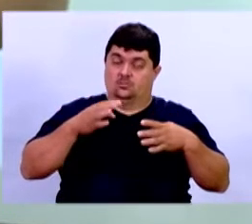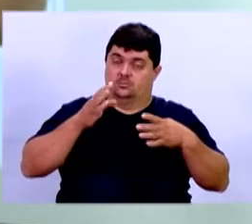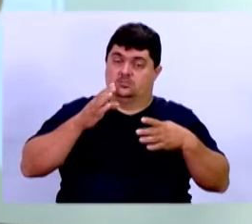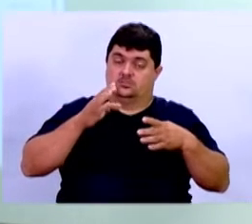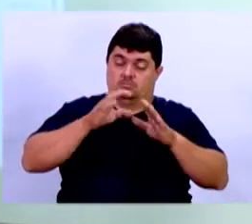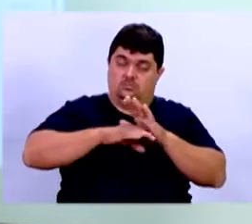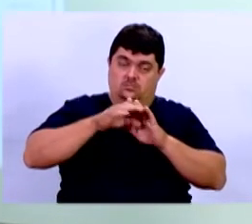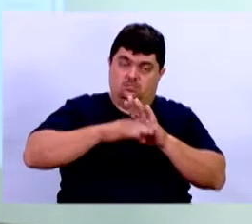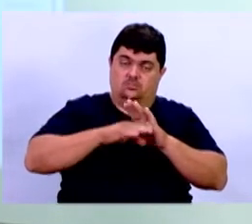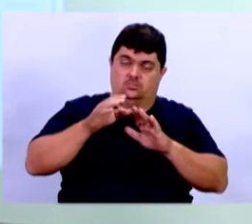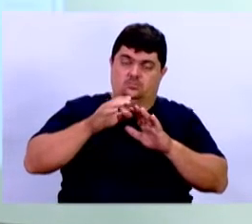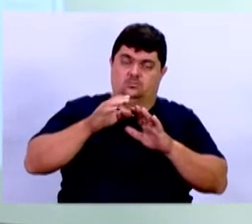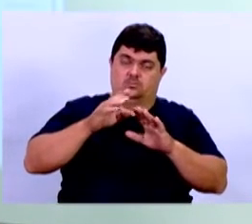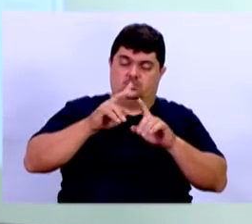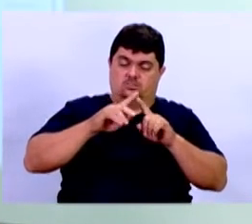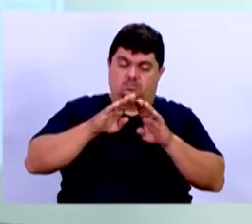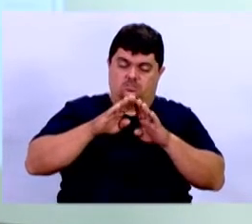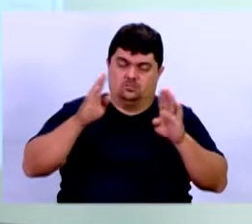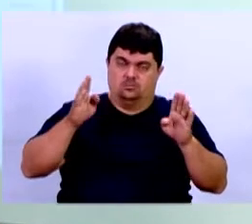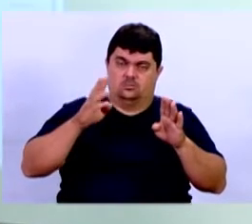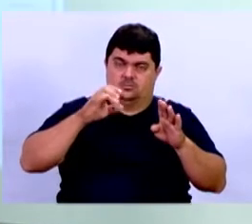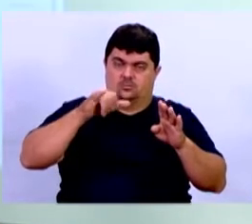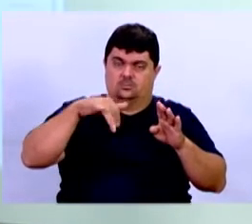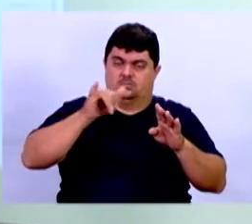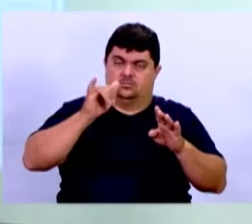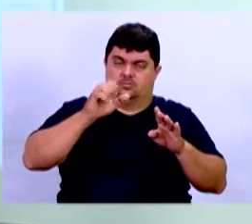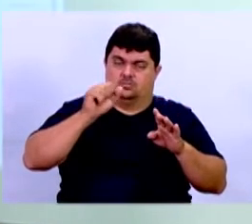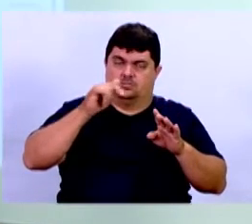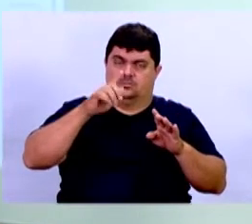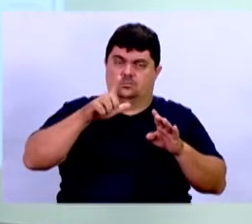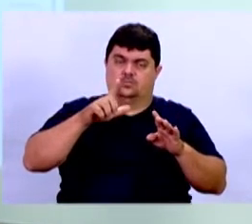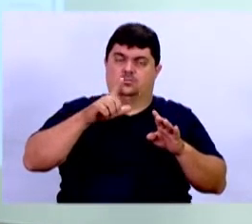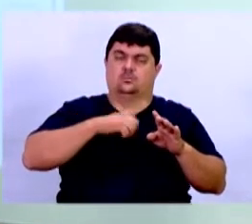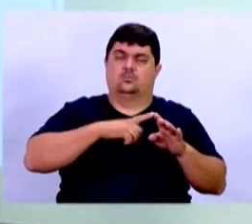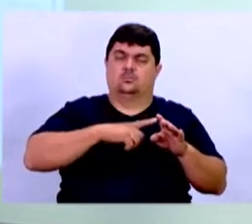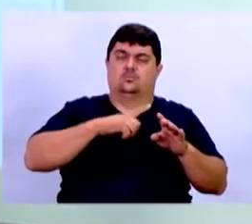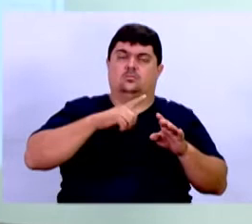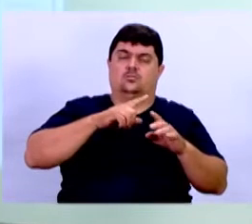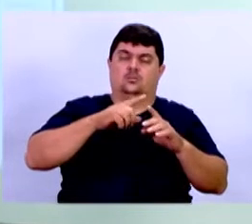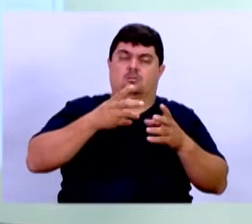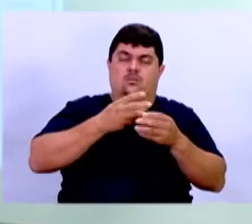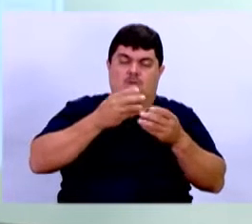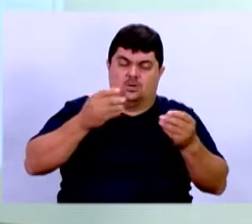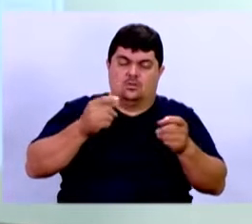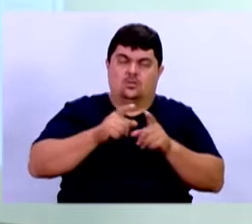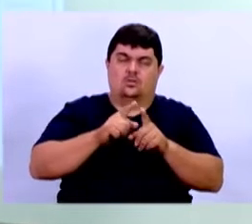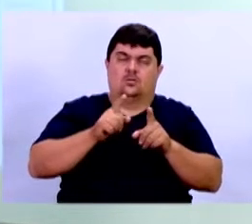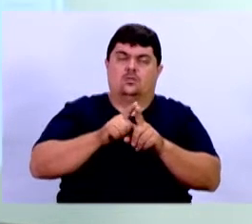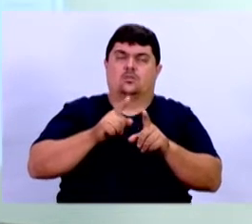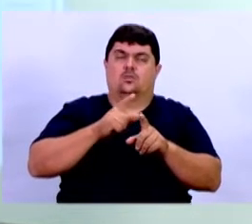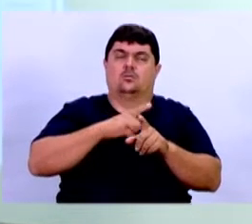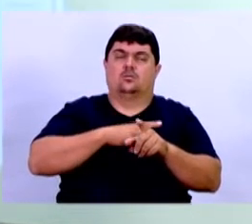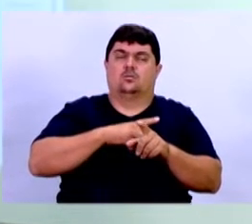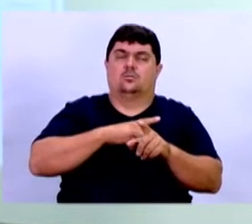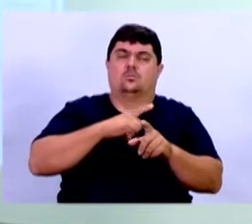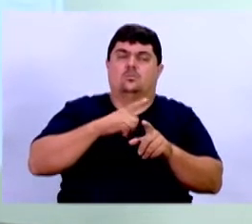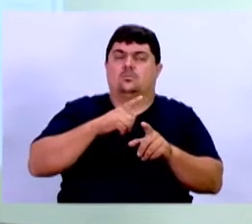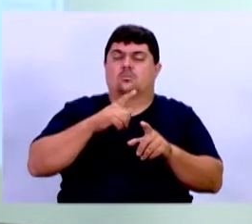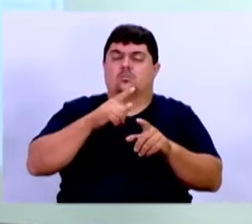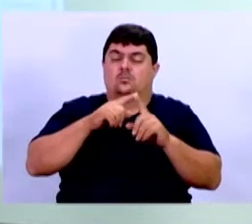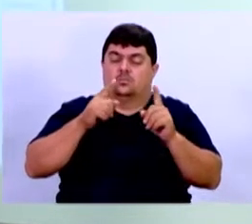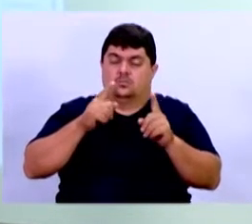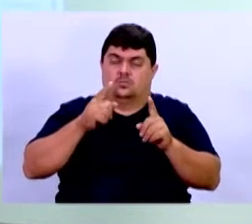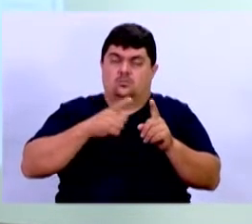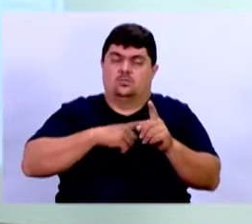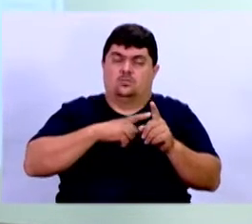que você abrir o MySQL, você já sabe, eu posso fazer isso e muito mais de acordo com a sua pesquisa. Só